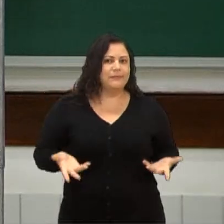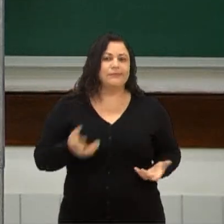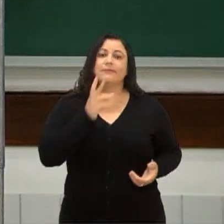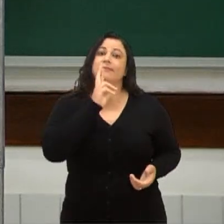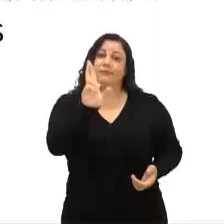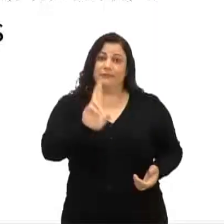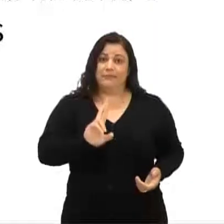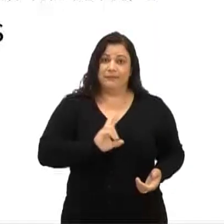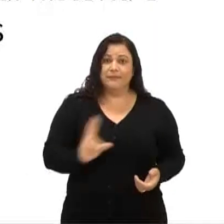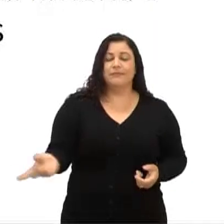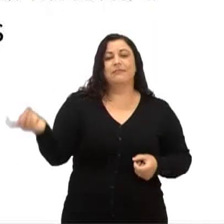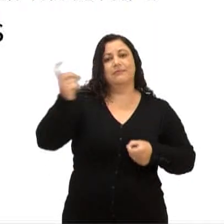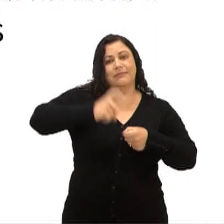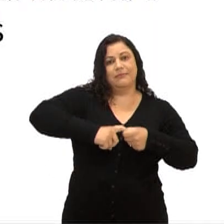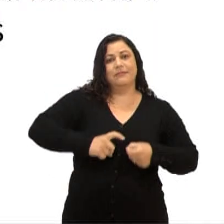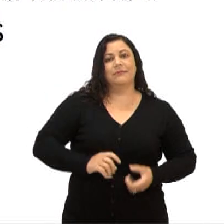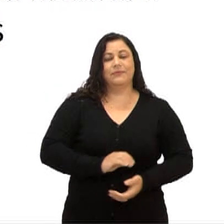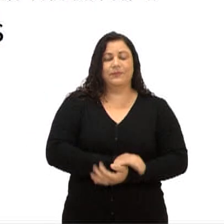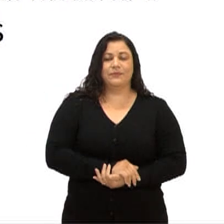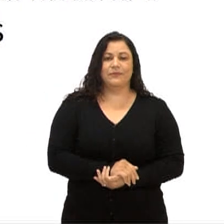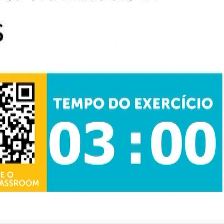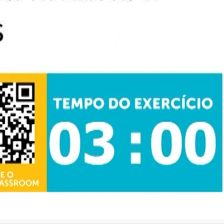para corrigir.